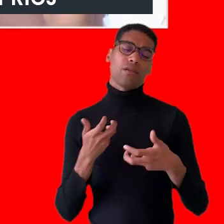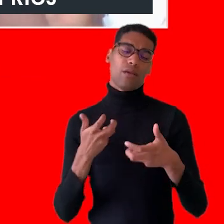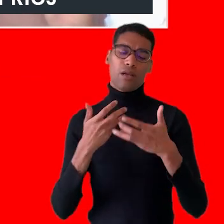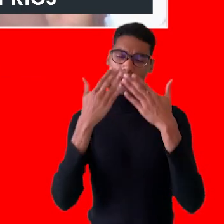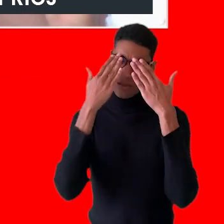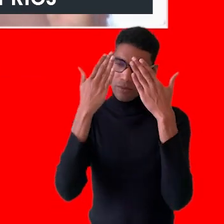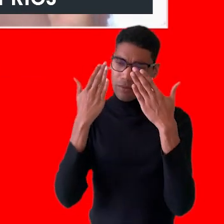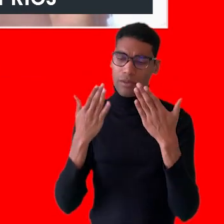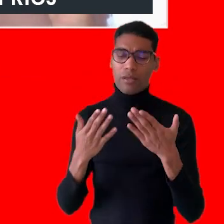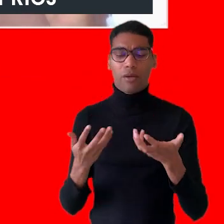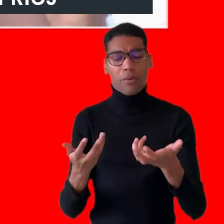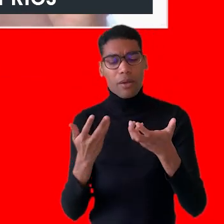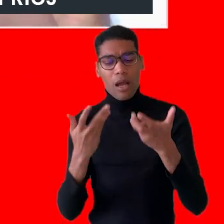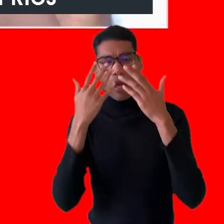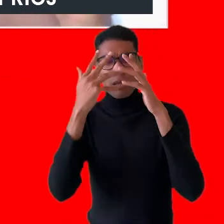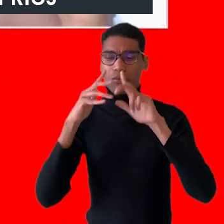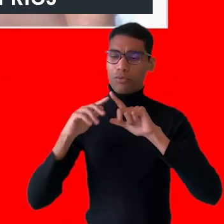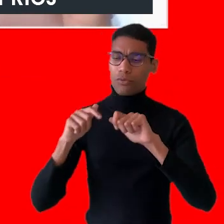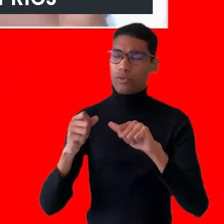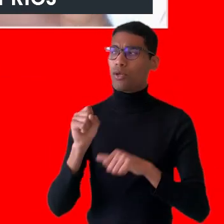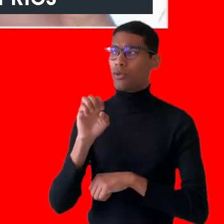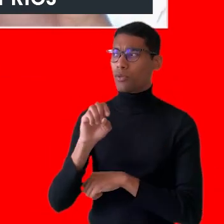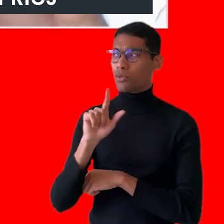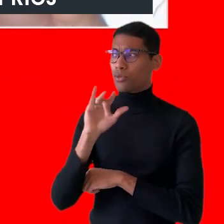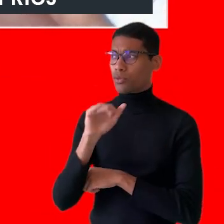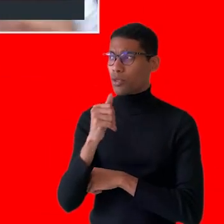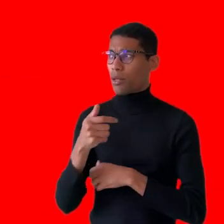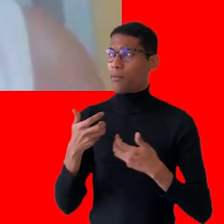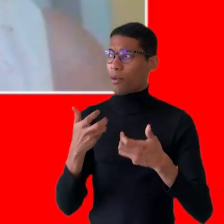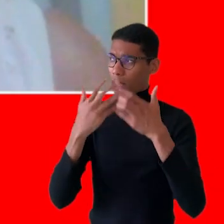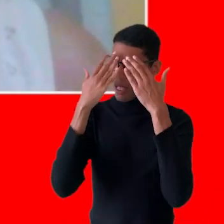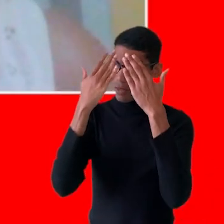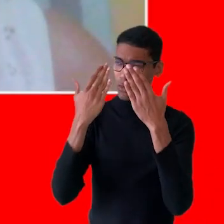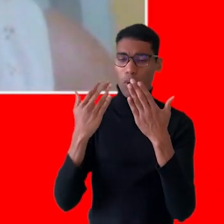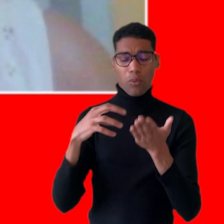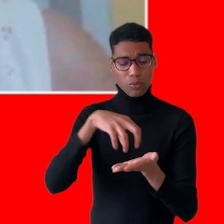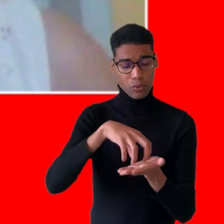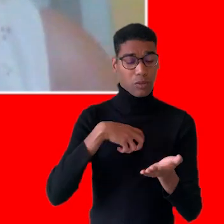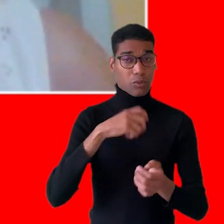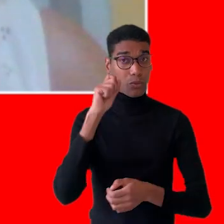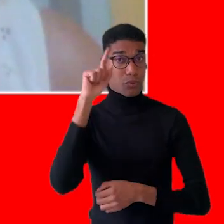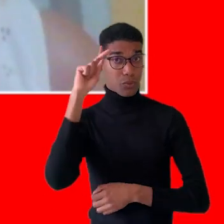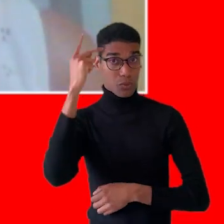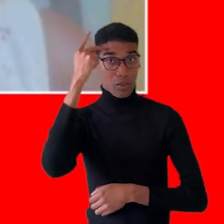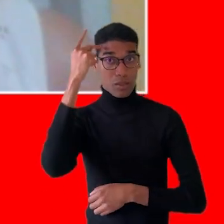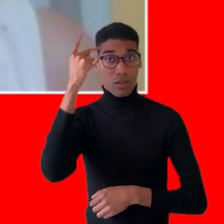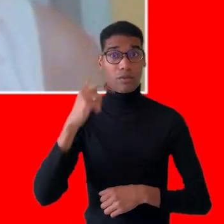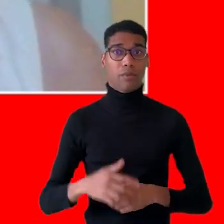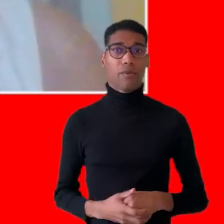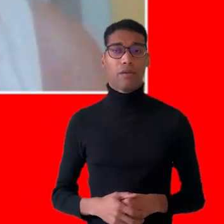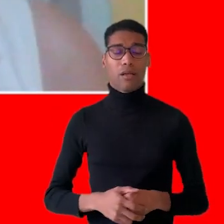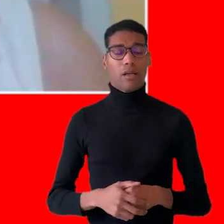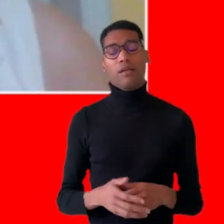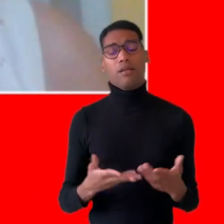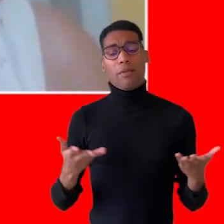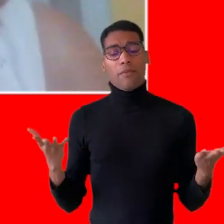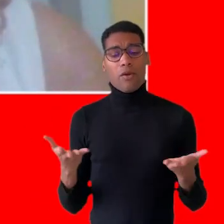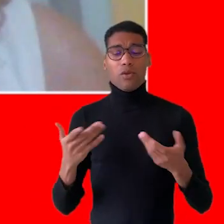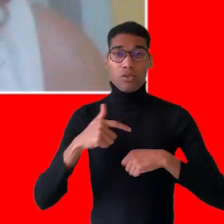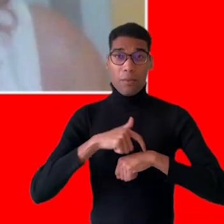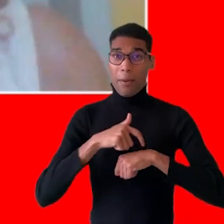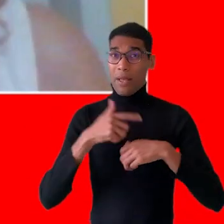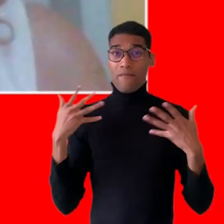Eu que agradeço, agradeço a Flavinha, agradeço ao Saloma, agradeço ao Centro Cultural São Paulo por